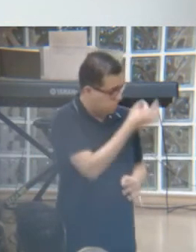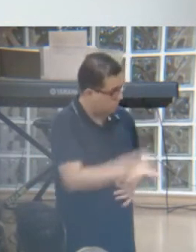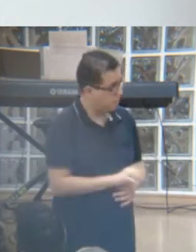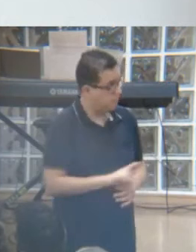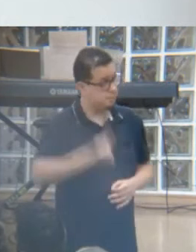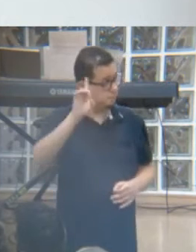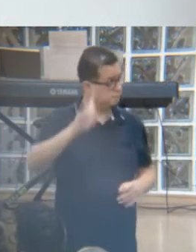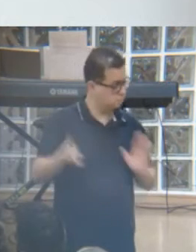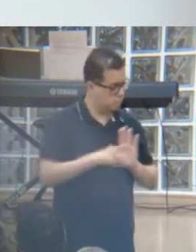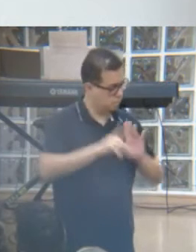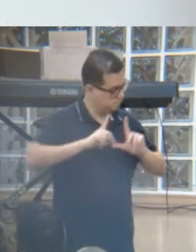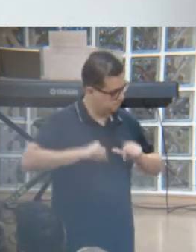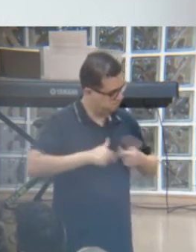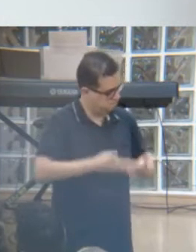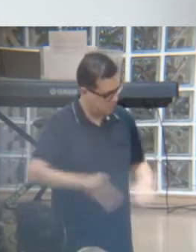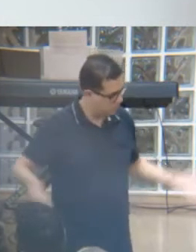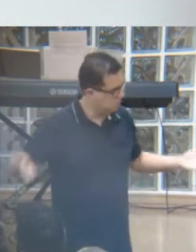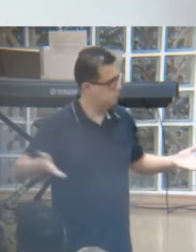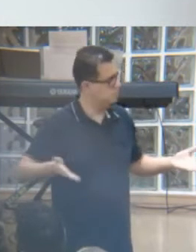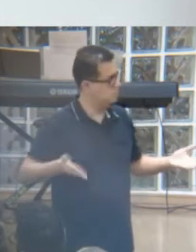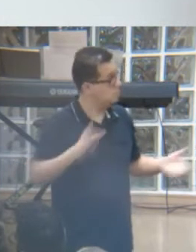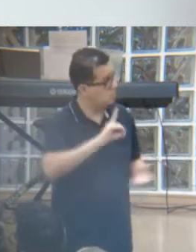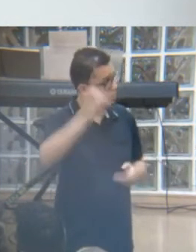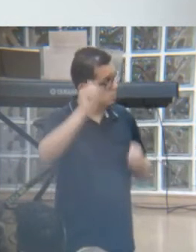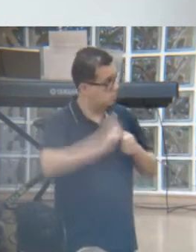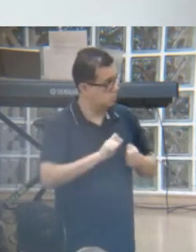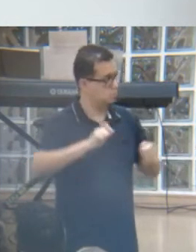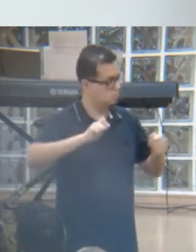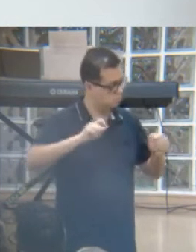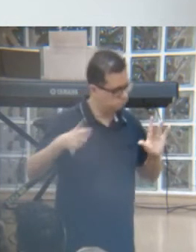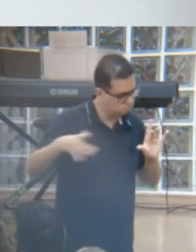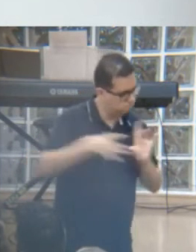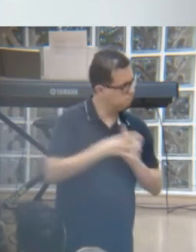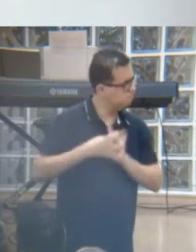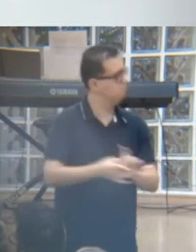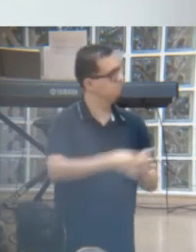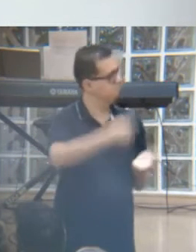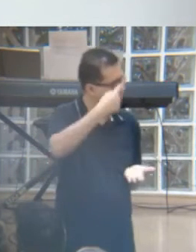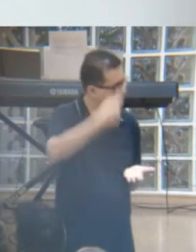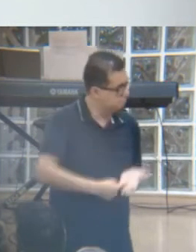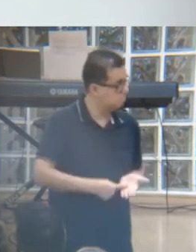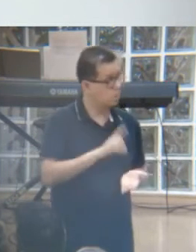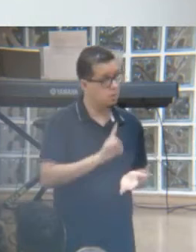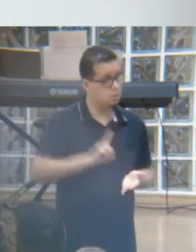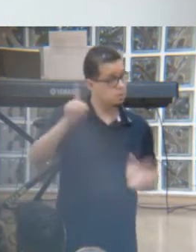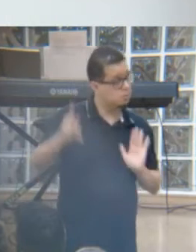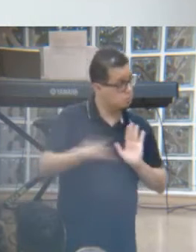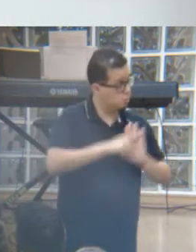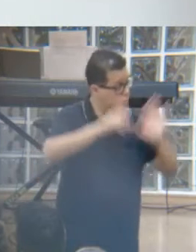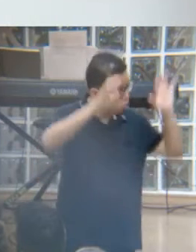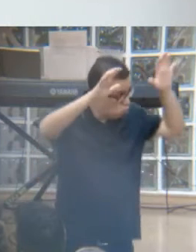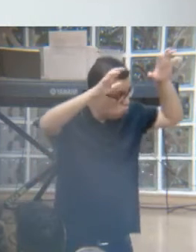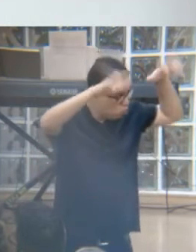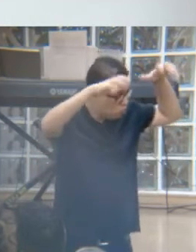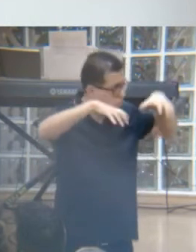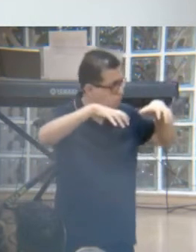Israel, o Deus que fez aliança, o Deus da chuva. O foco do profeta